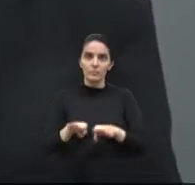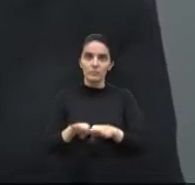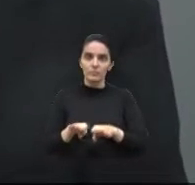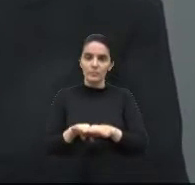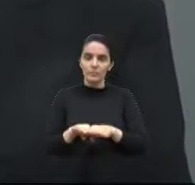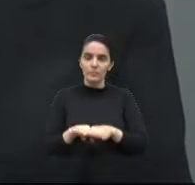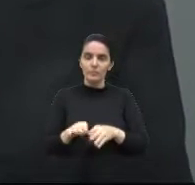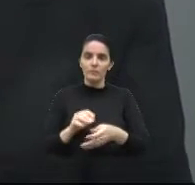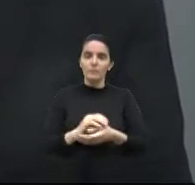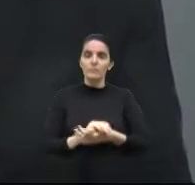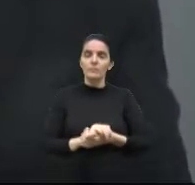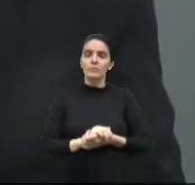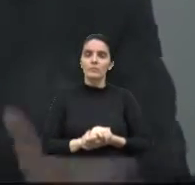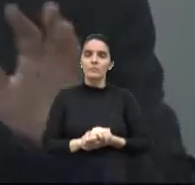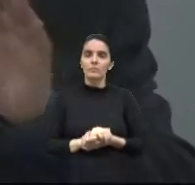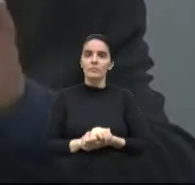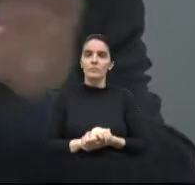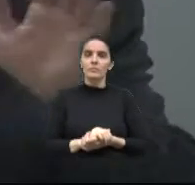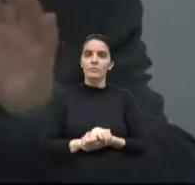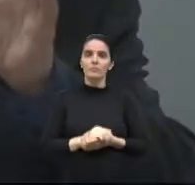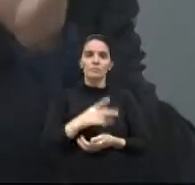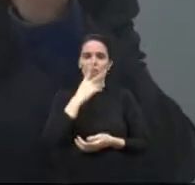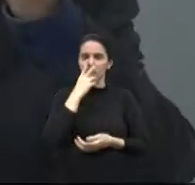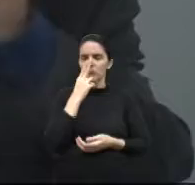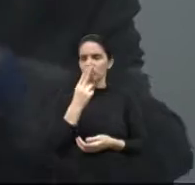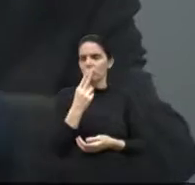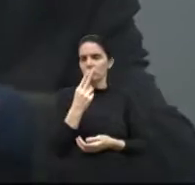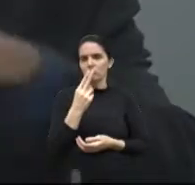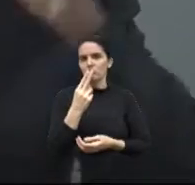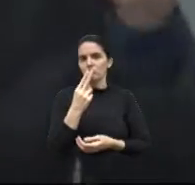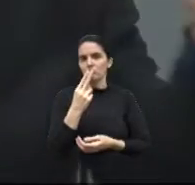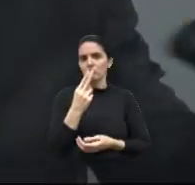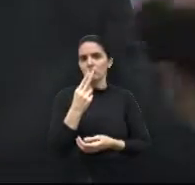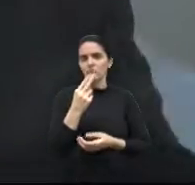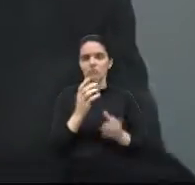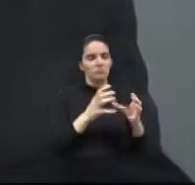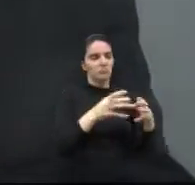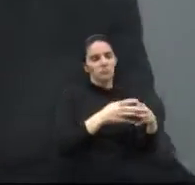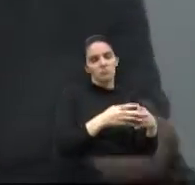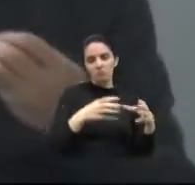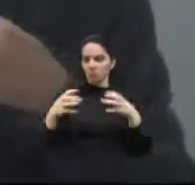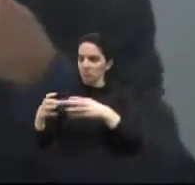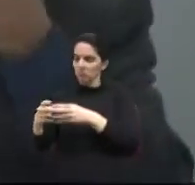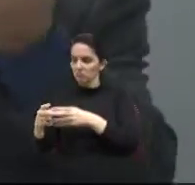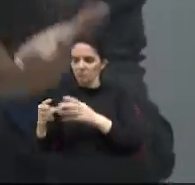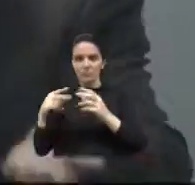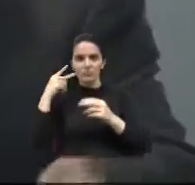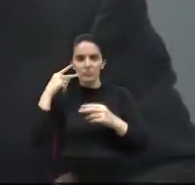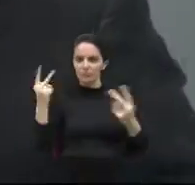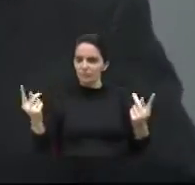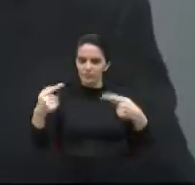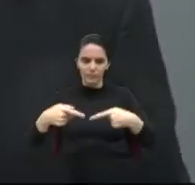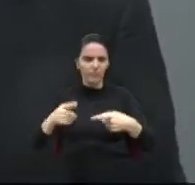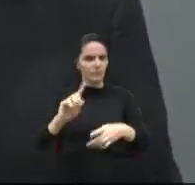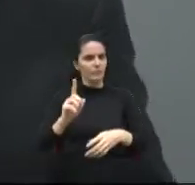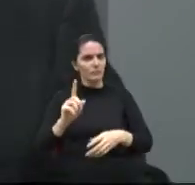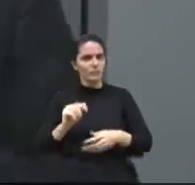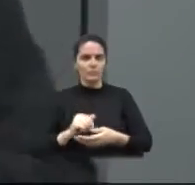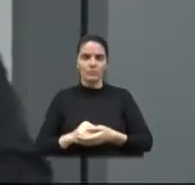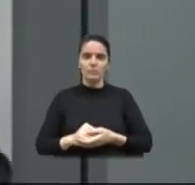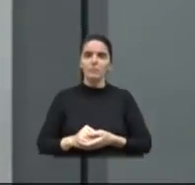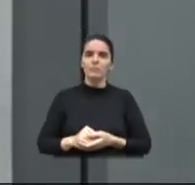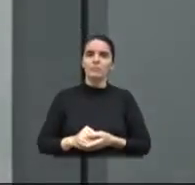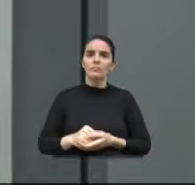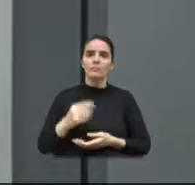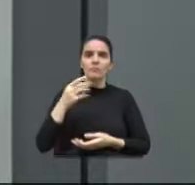a vocês. Eu acho que não é colocar, sou da esquerda, sou da direita, mas muito me agrada, pastor,